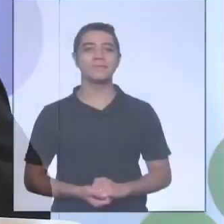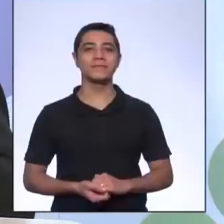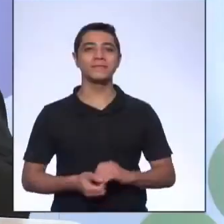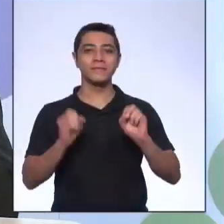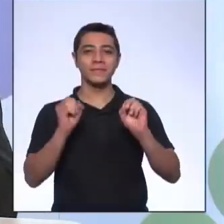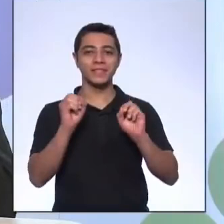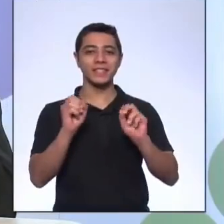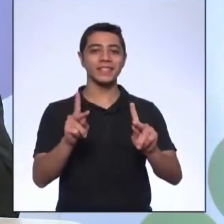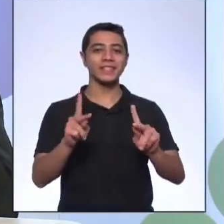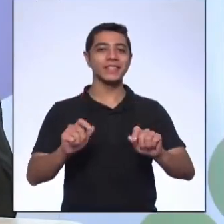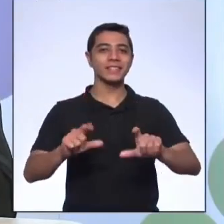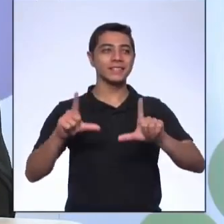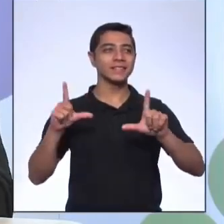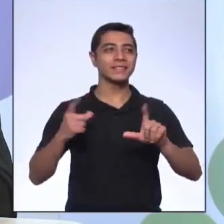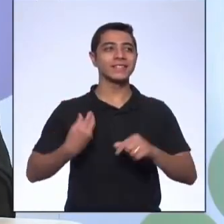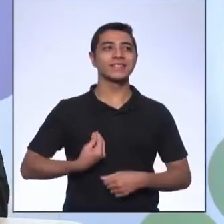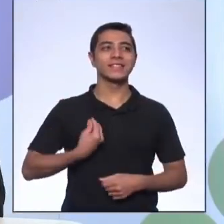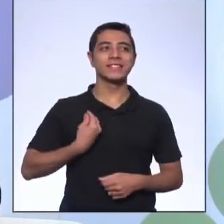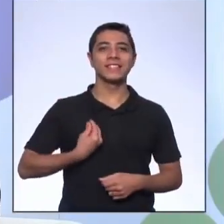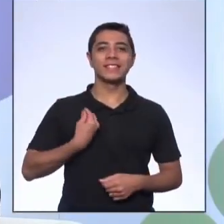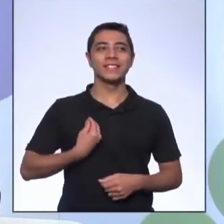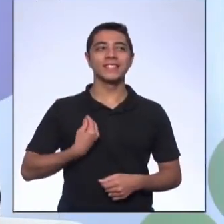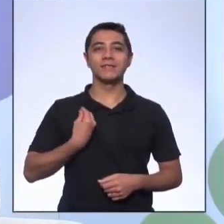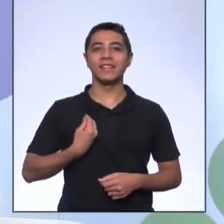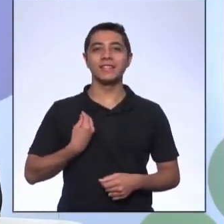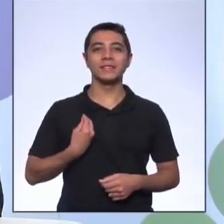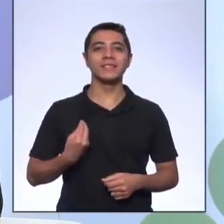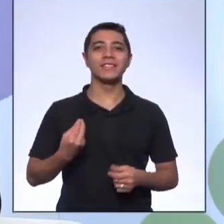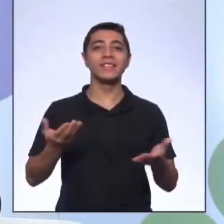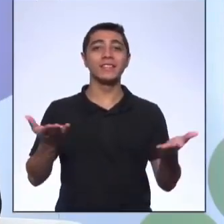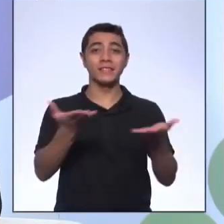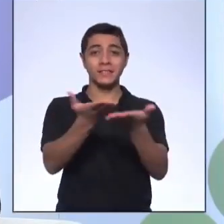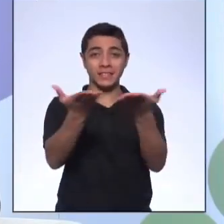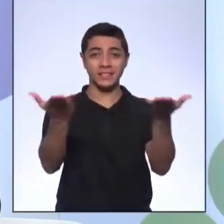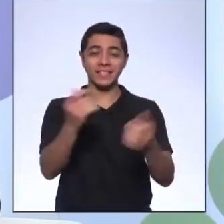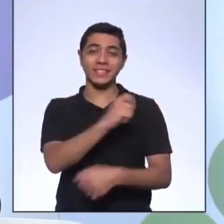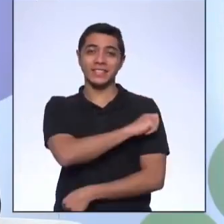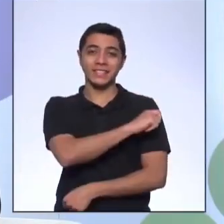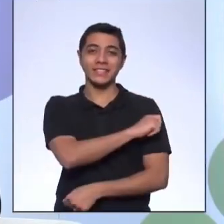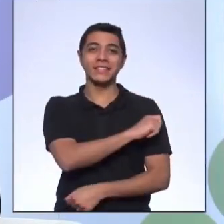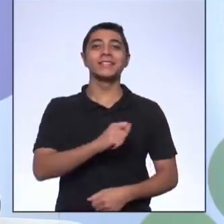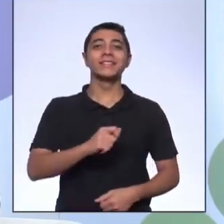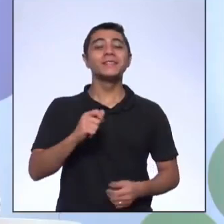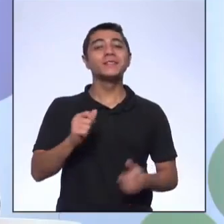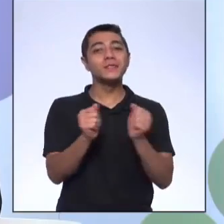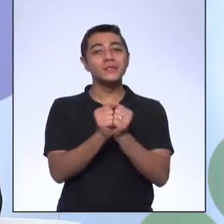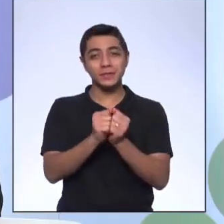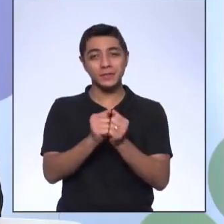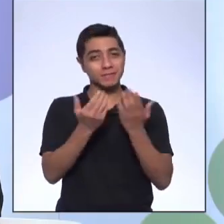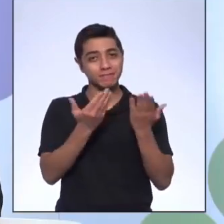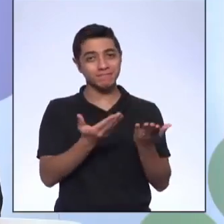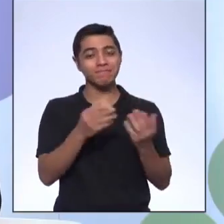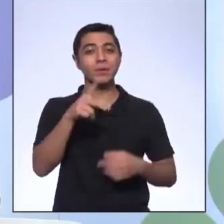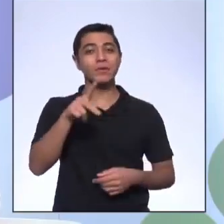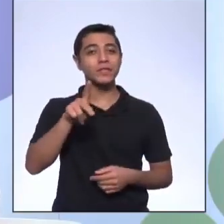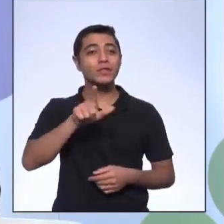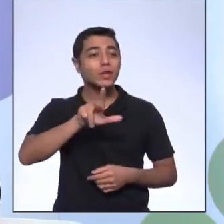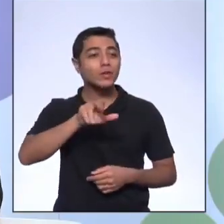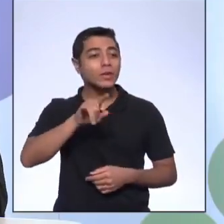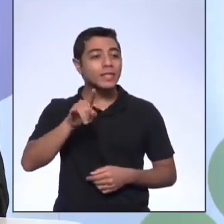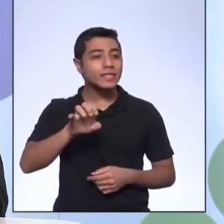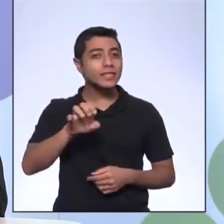Vamos voltando para a interação. Nossos estudantes, professora Luíse, estão aqui colocando